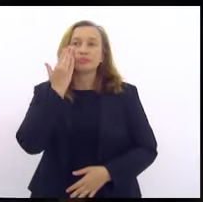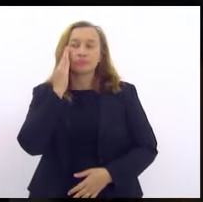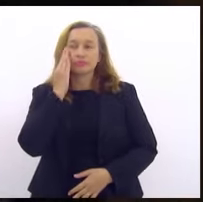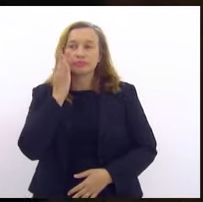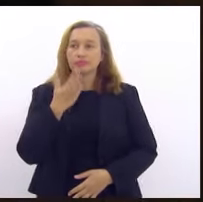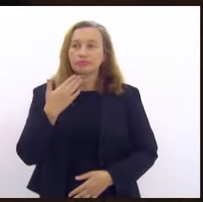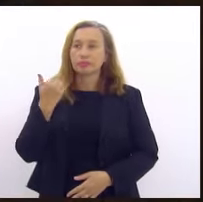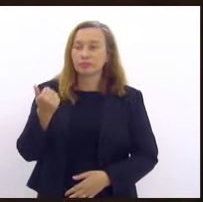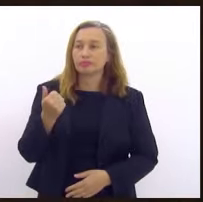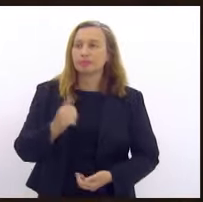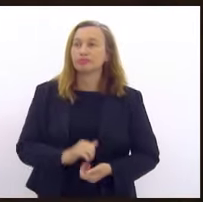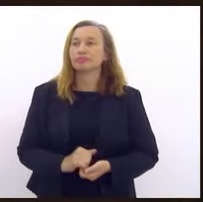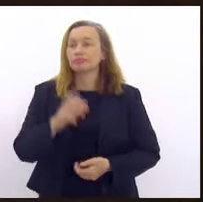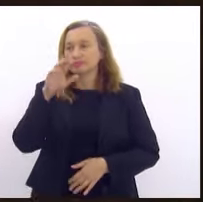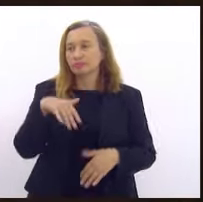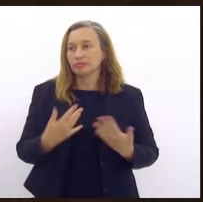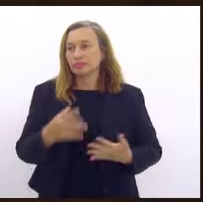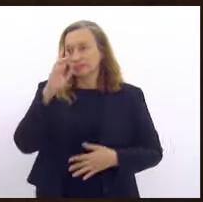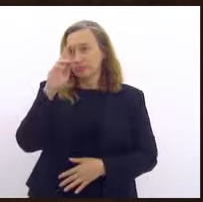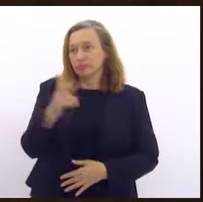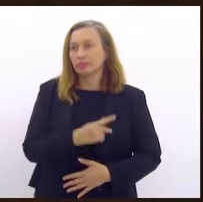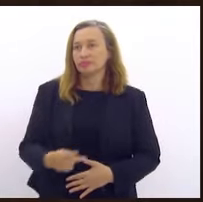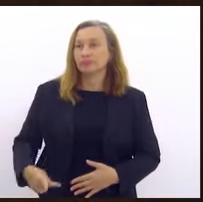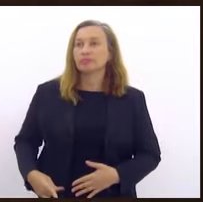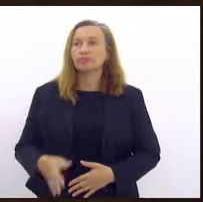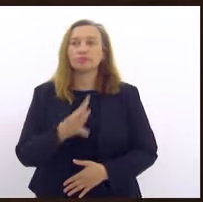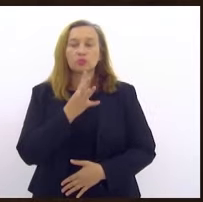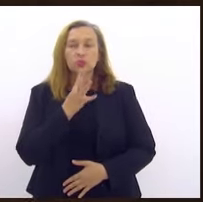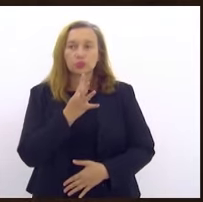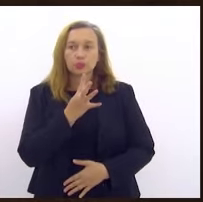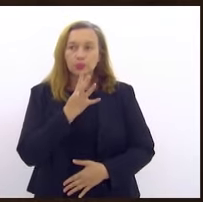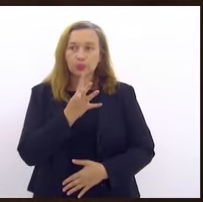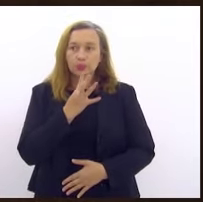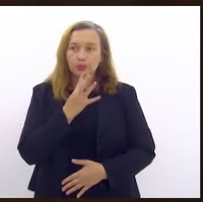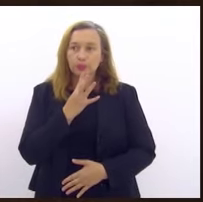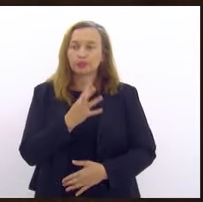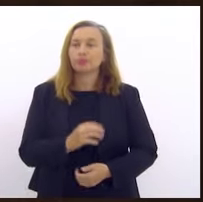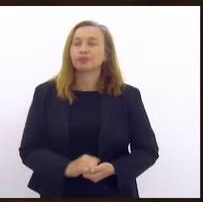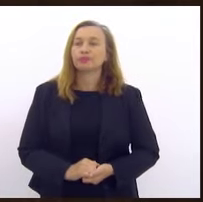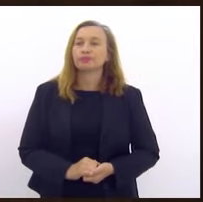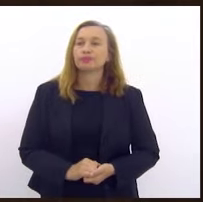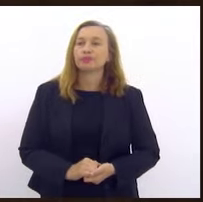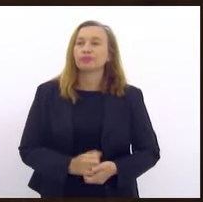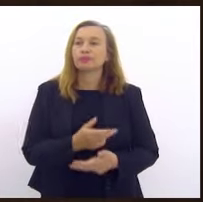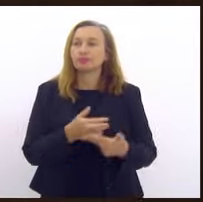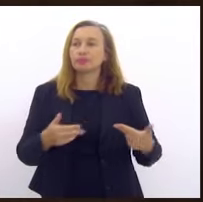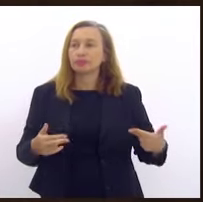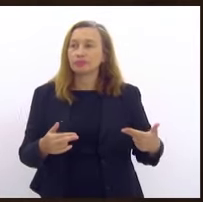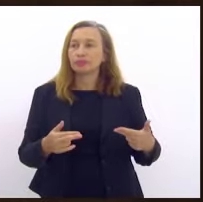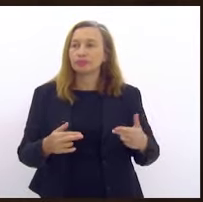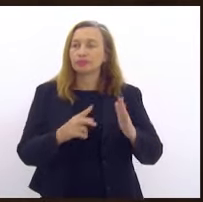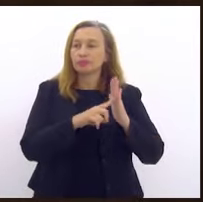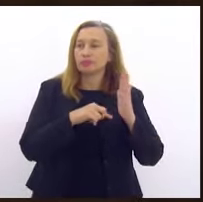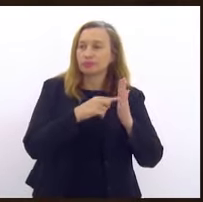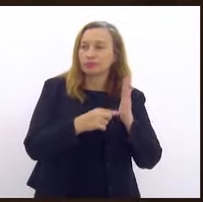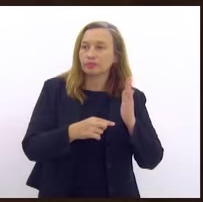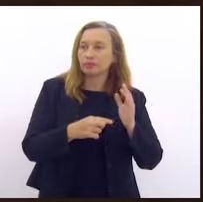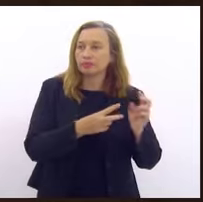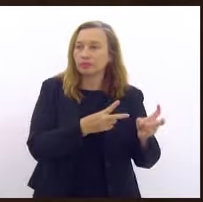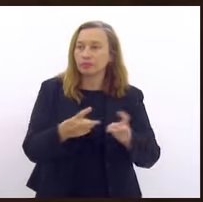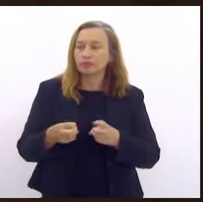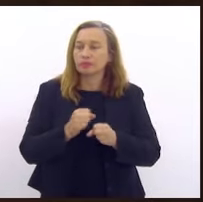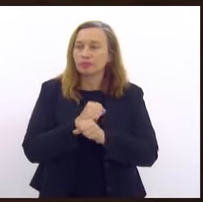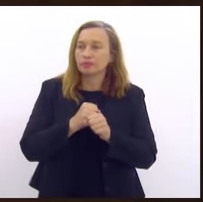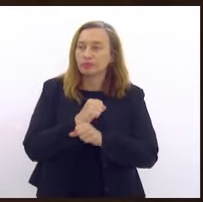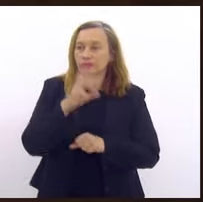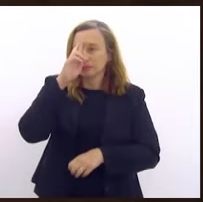E aqui fica, senhor presidente, um reconhecimento de tantos vetos que a gente observa de tantos anos, deputado